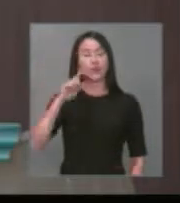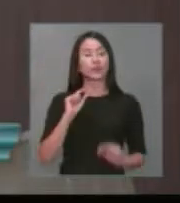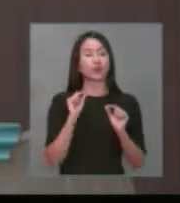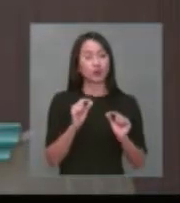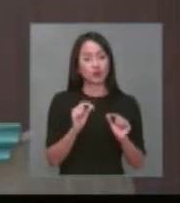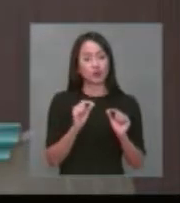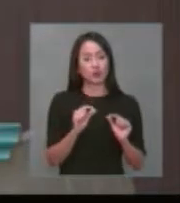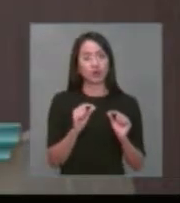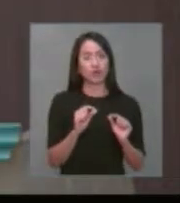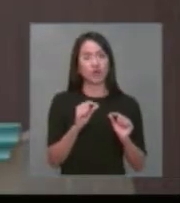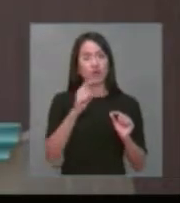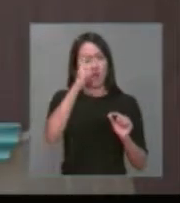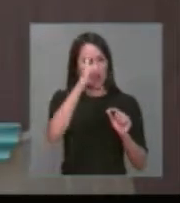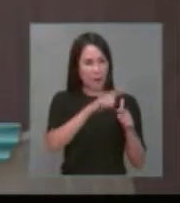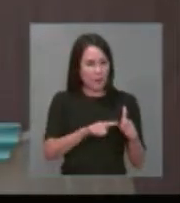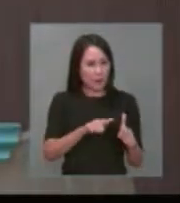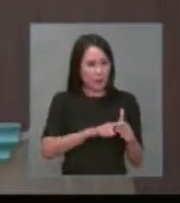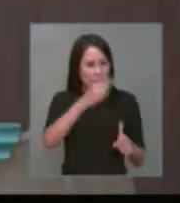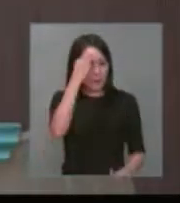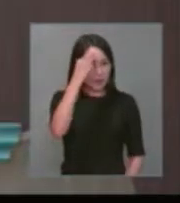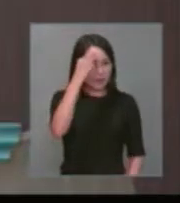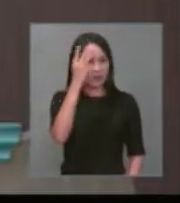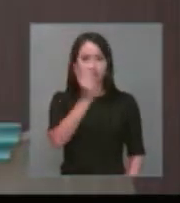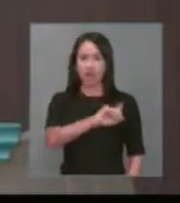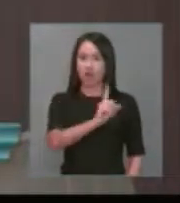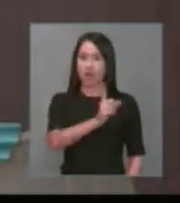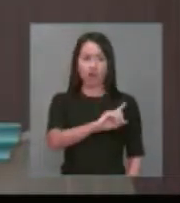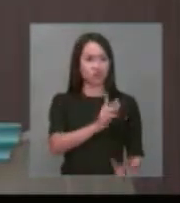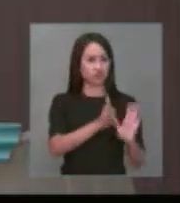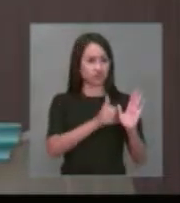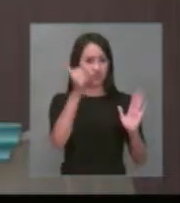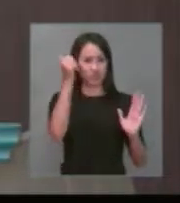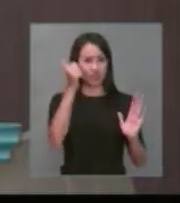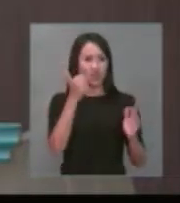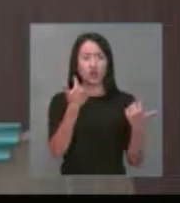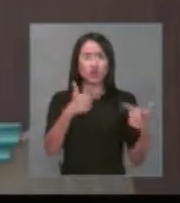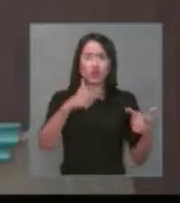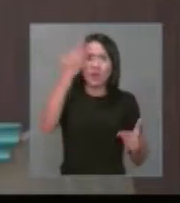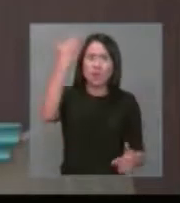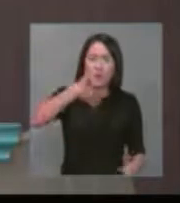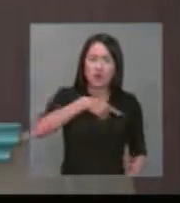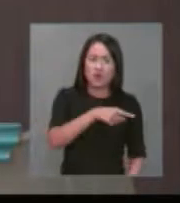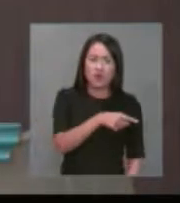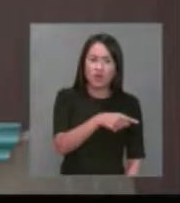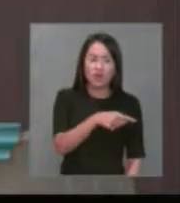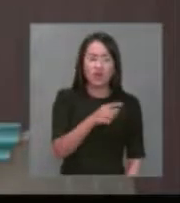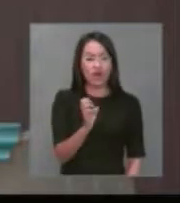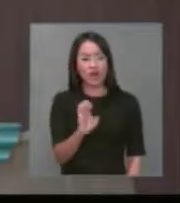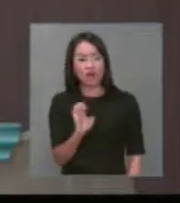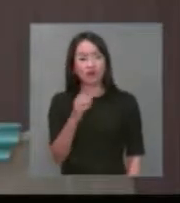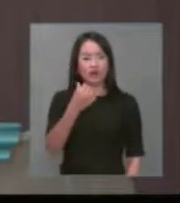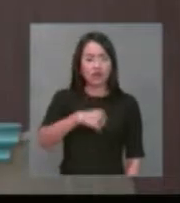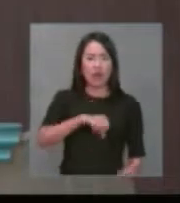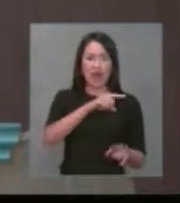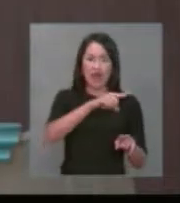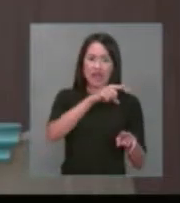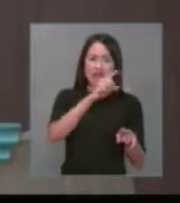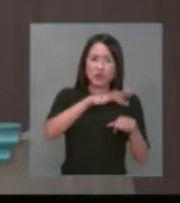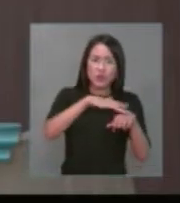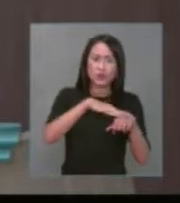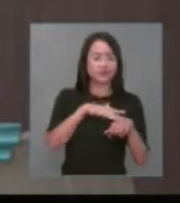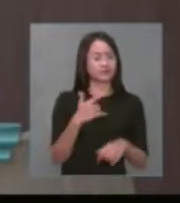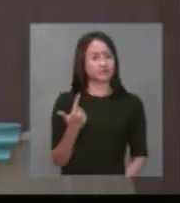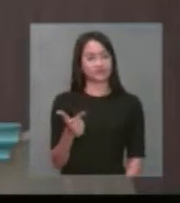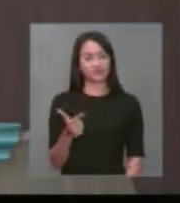Psicologia, que considera a liminar um retrocesso sem precedentes. Segundo a parlamentar, o tratamento é proibido pelo